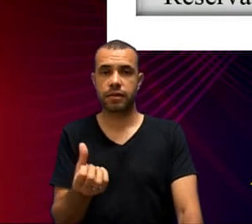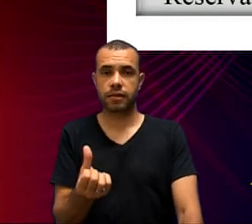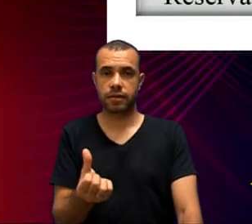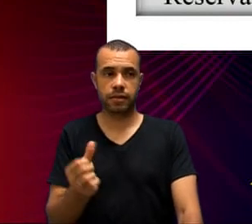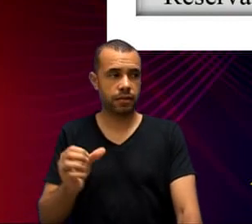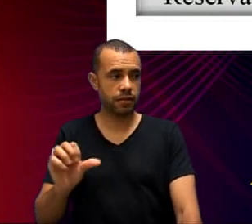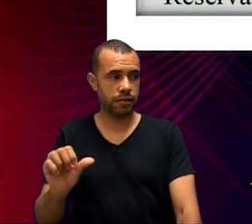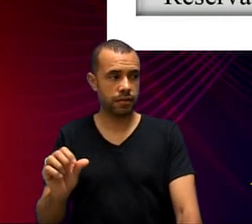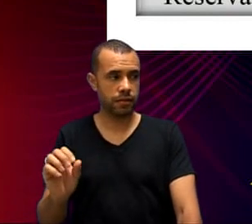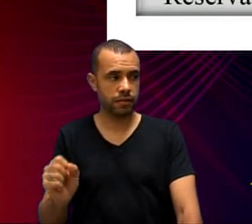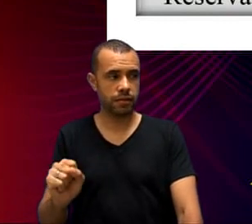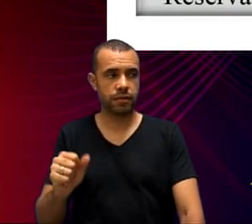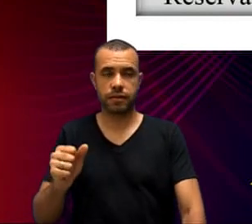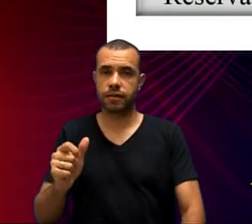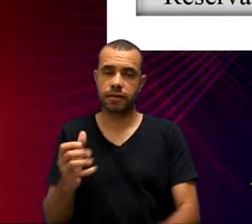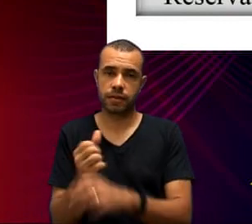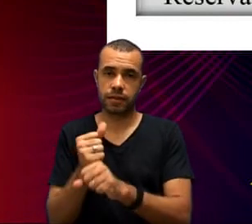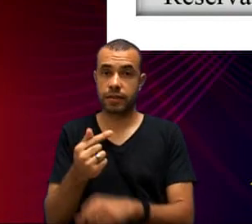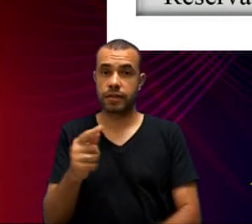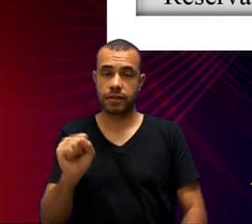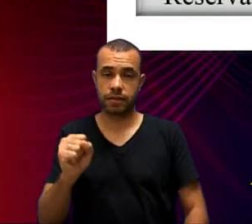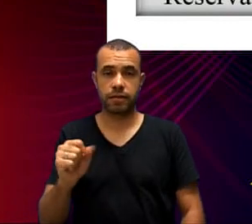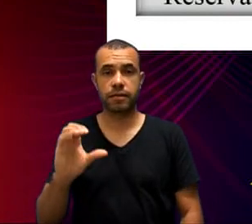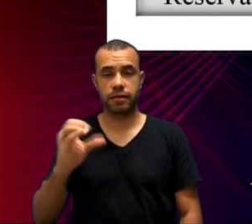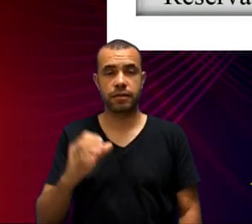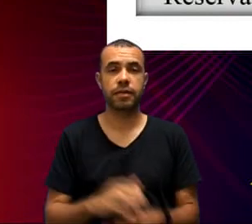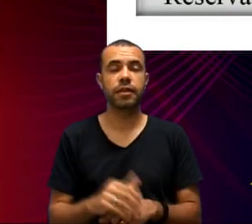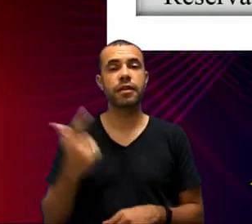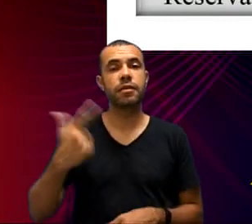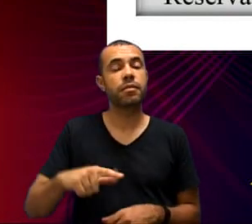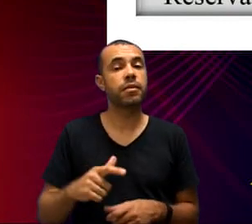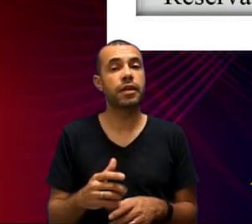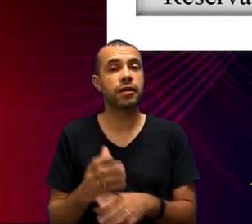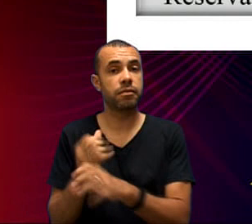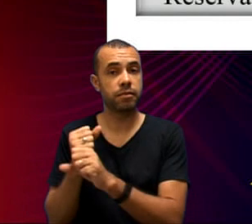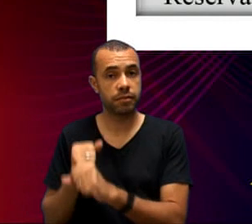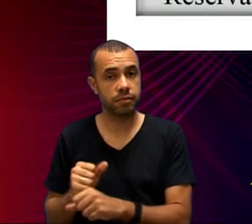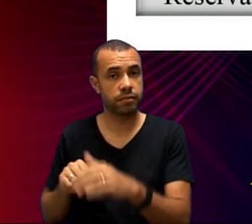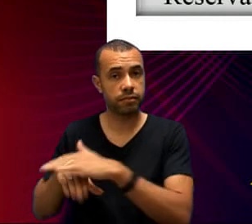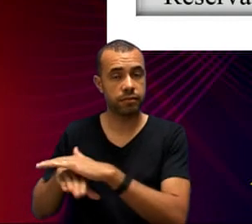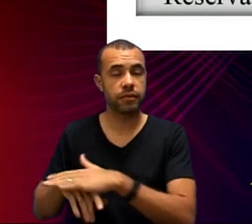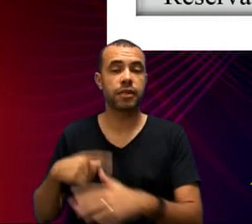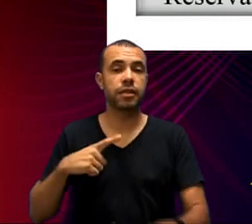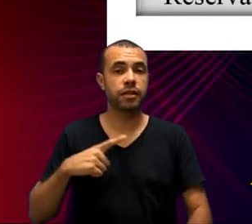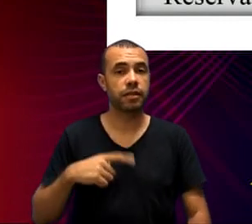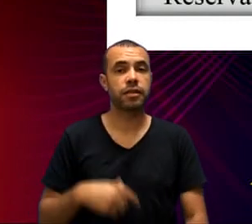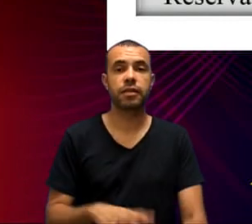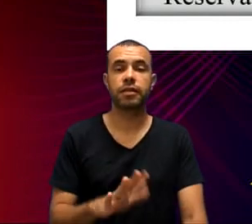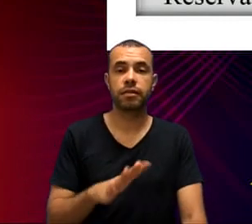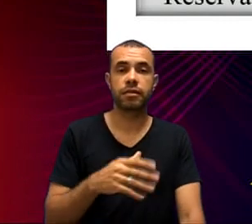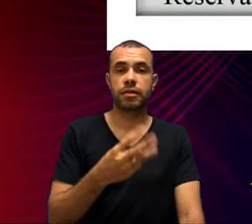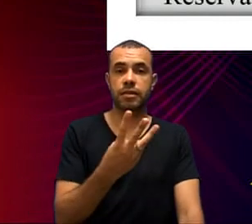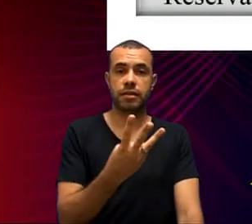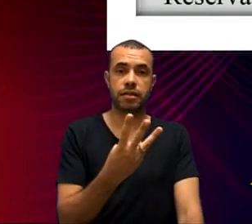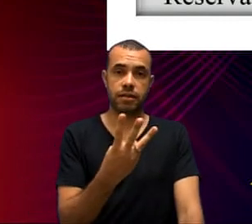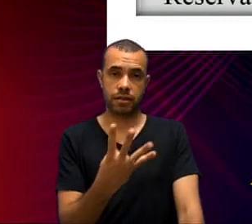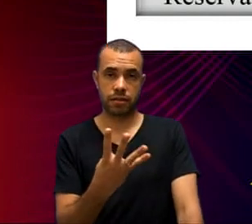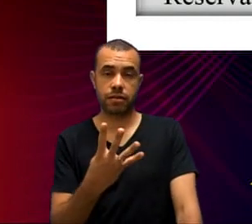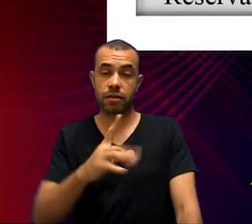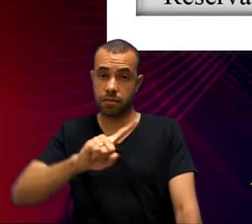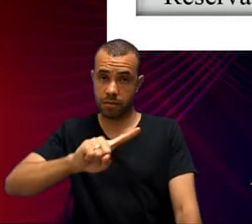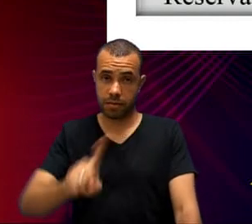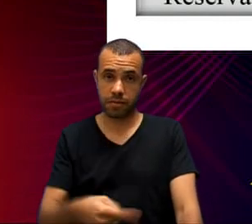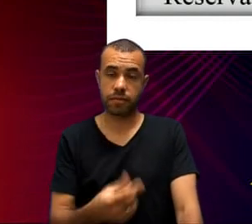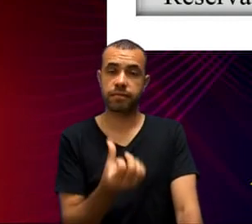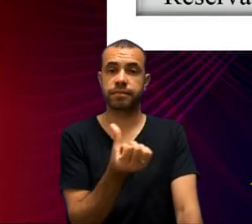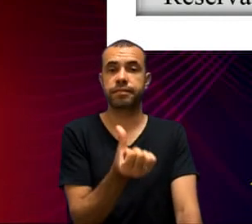R$ 25.680.078. A reserva de contingências também está contida dentro da Secretaria da Fazenda, no valor de